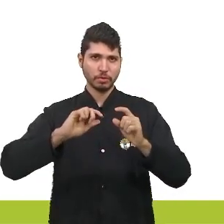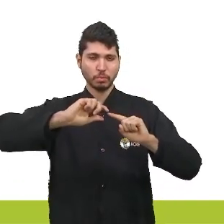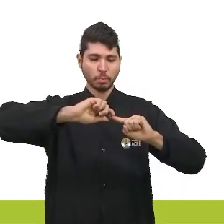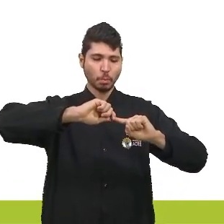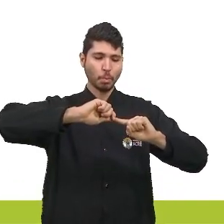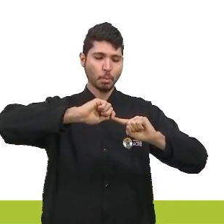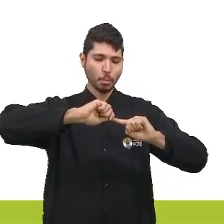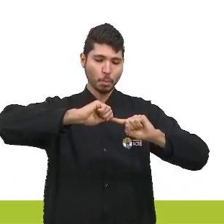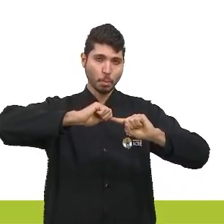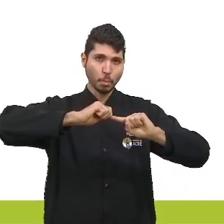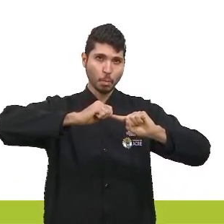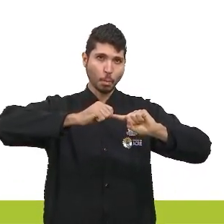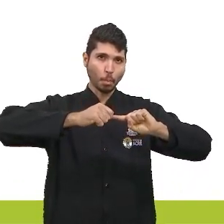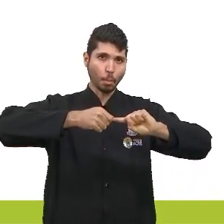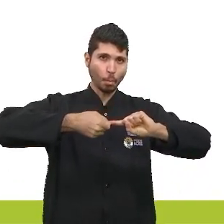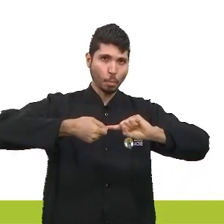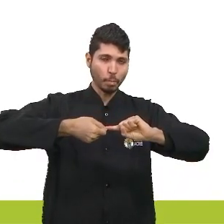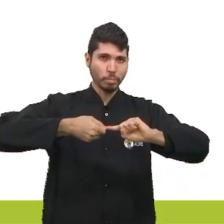Apontados e apontados.